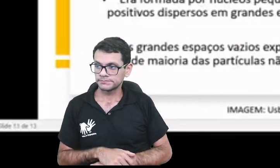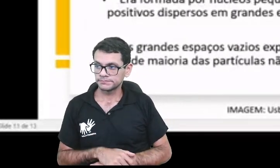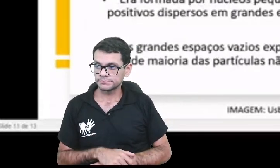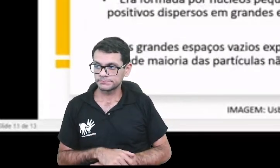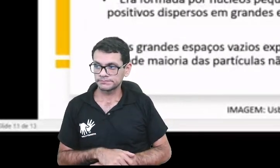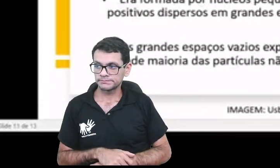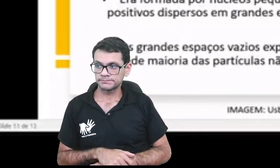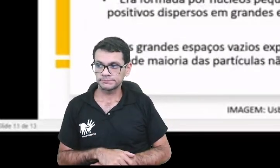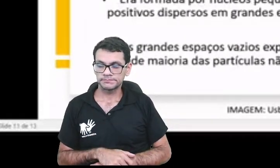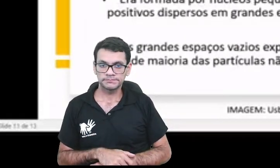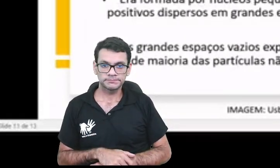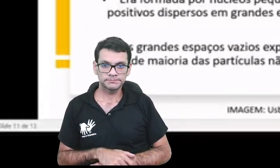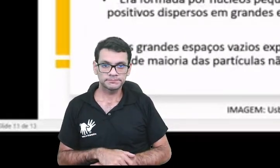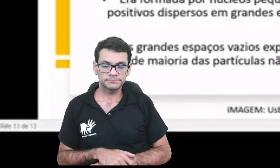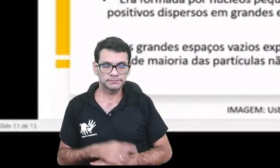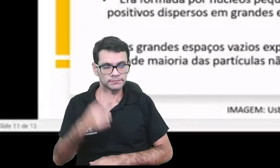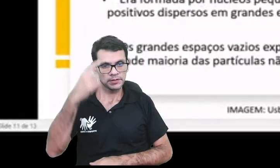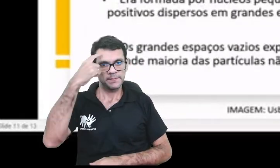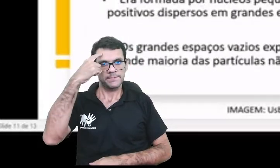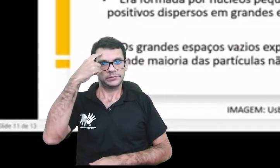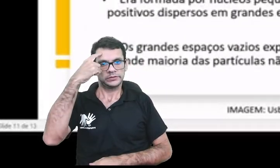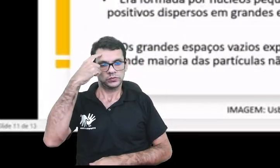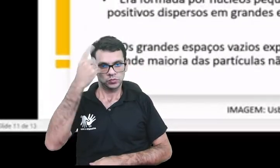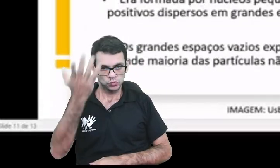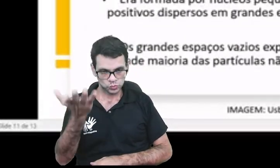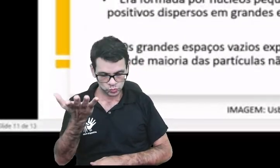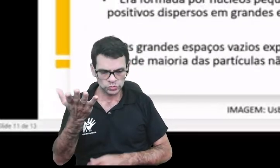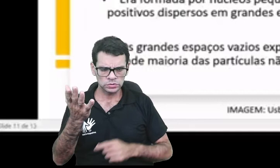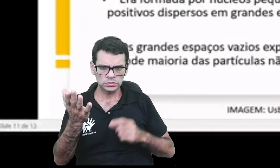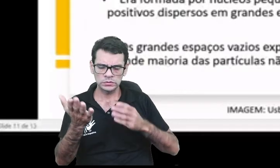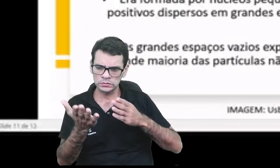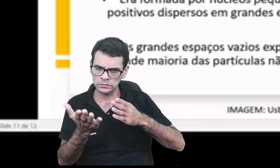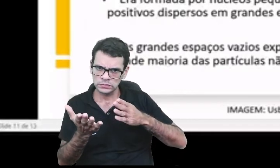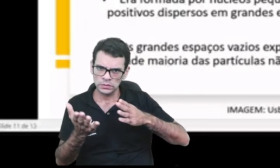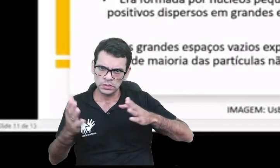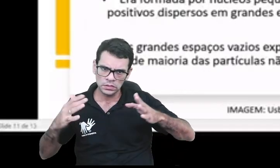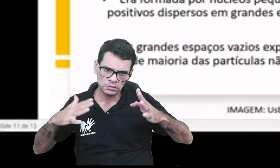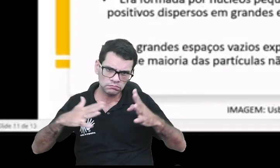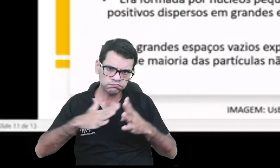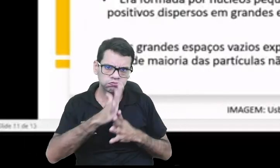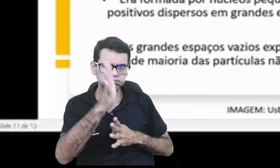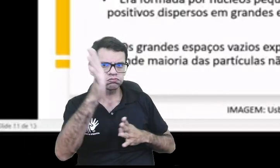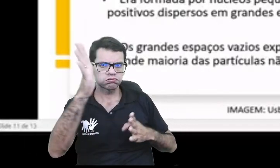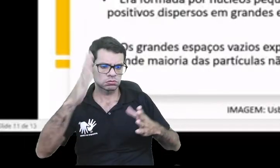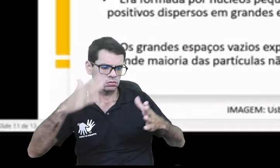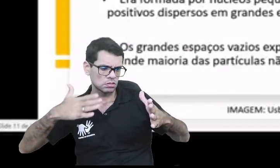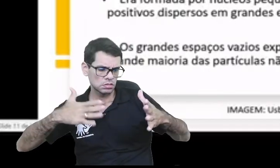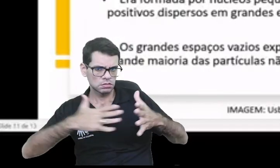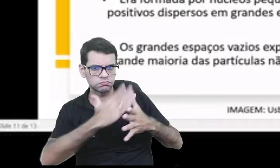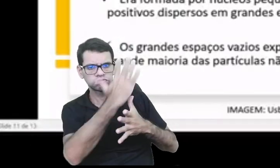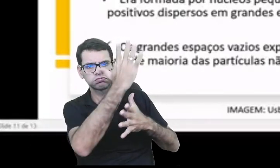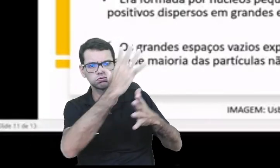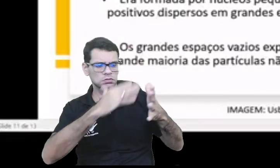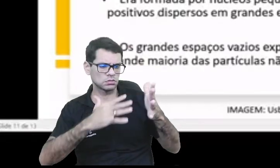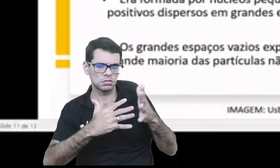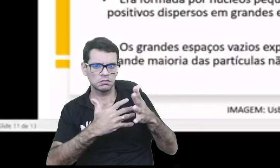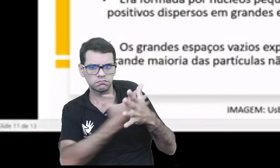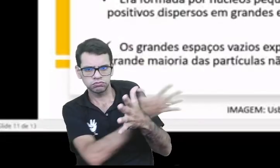Aí ele pensou, elas desviam porque a lâmina de ouro não era constituída de